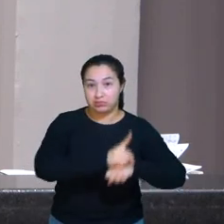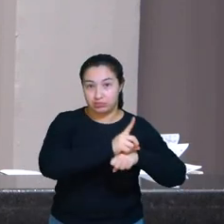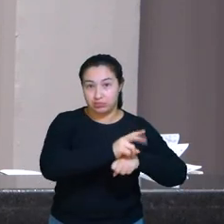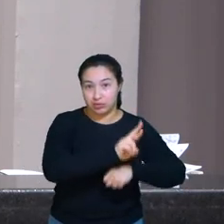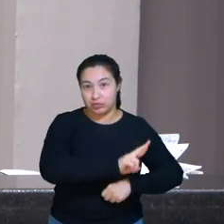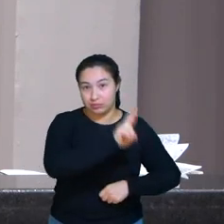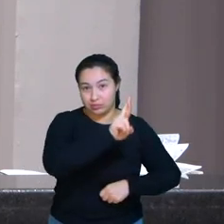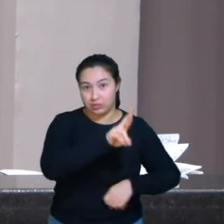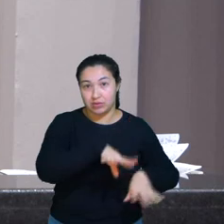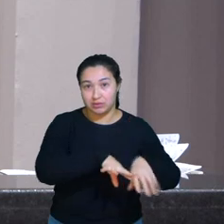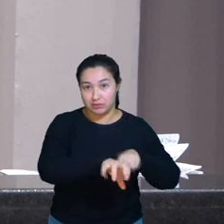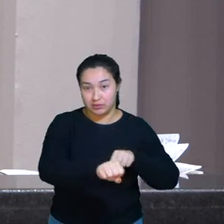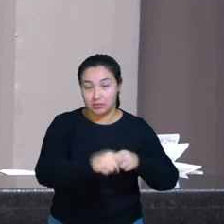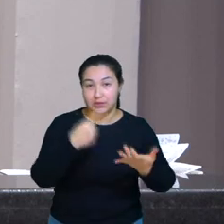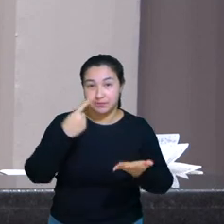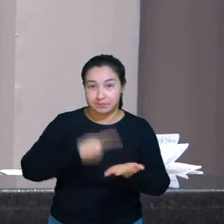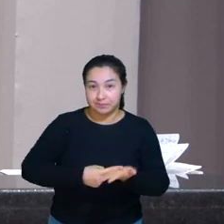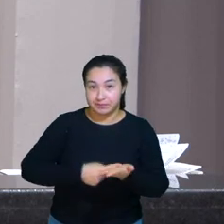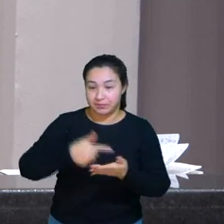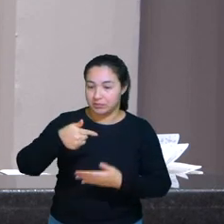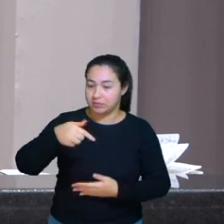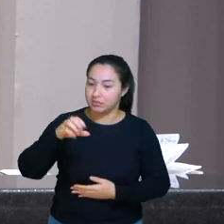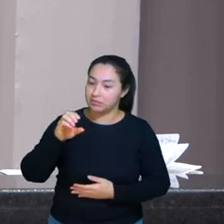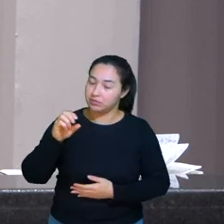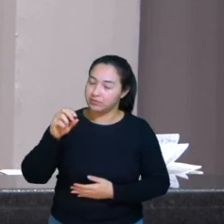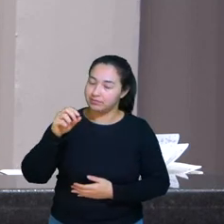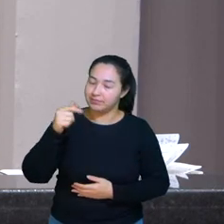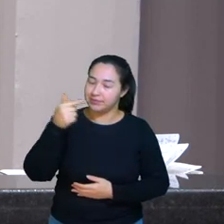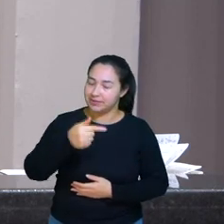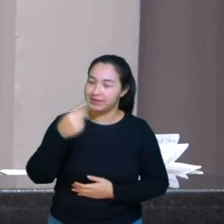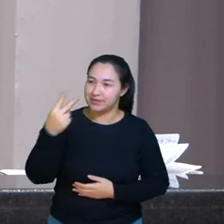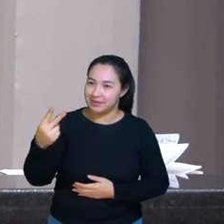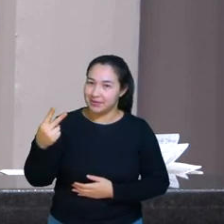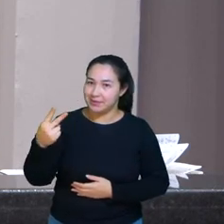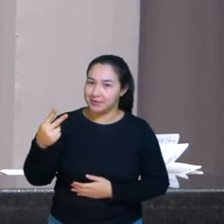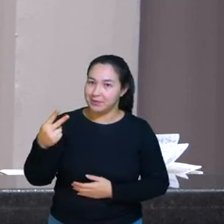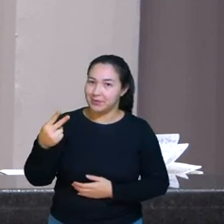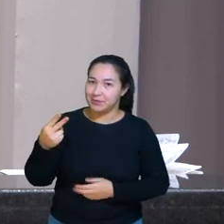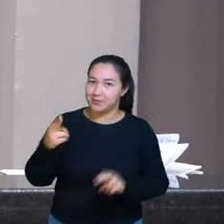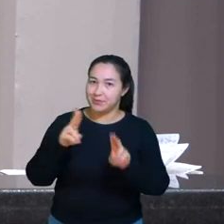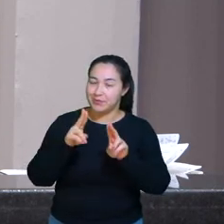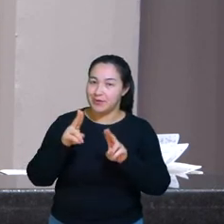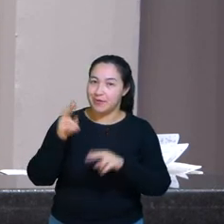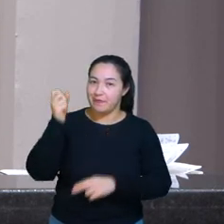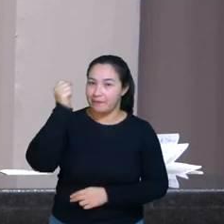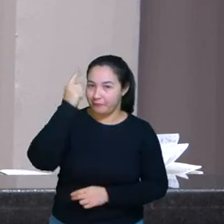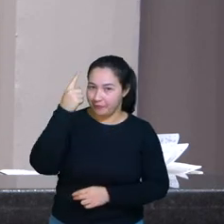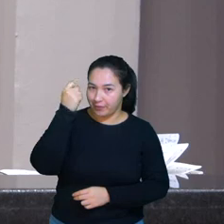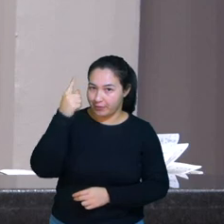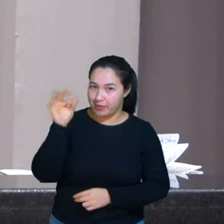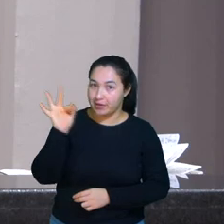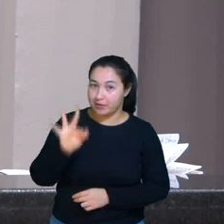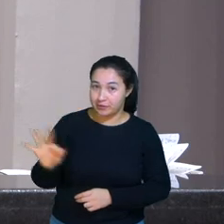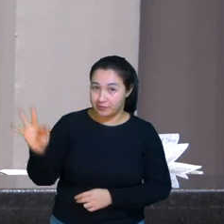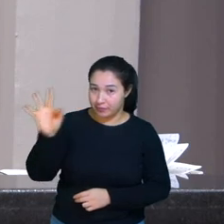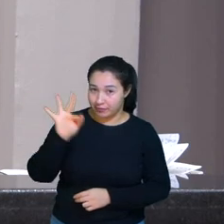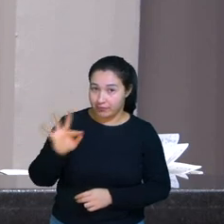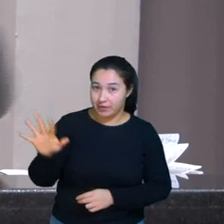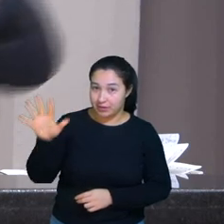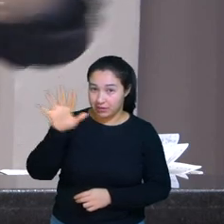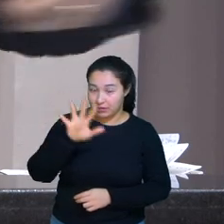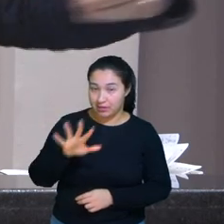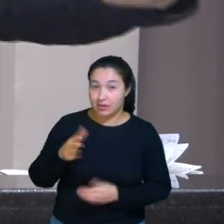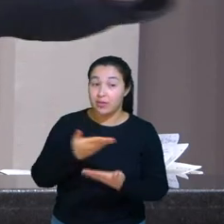Formação tem parceria com 72 universidades federais que por meio de tedes recebem recursos